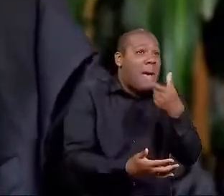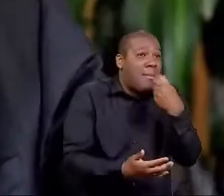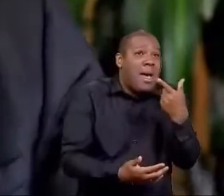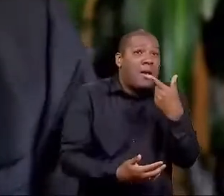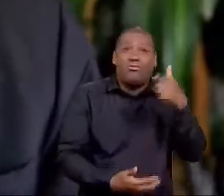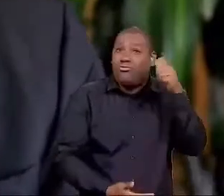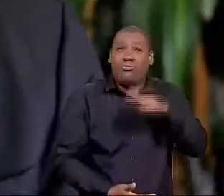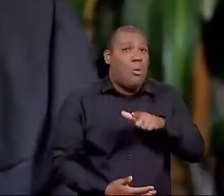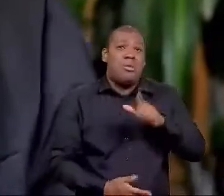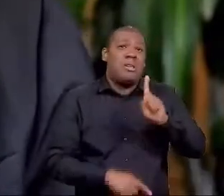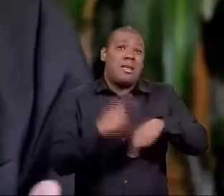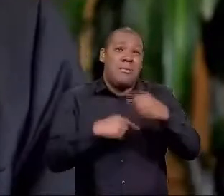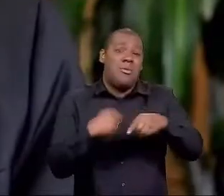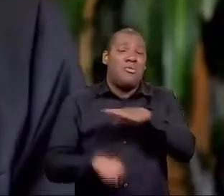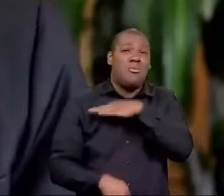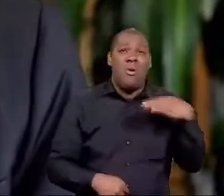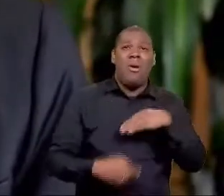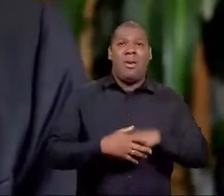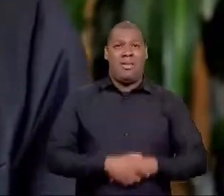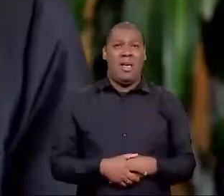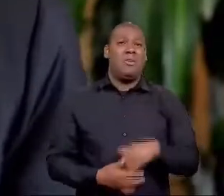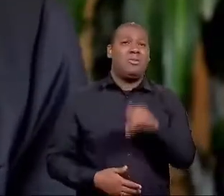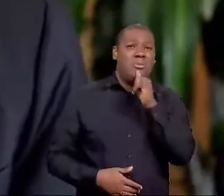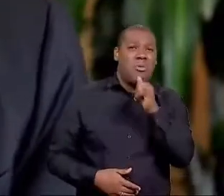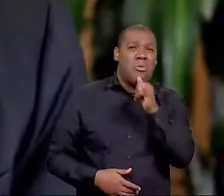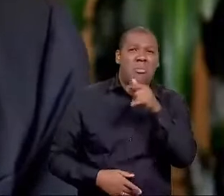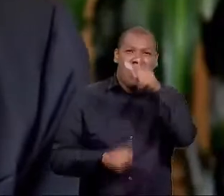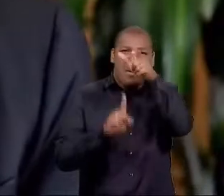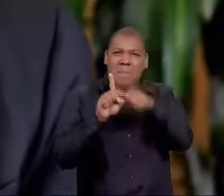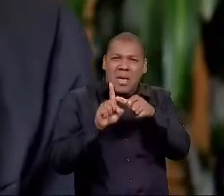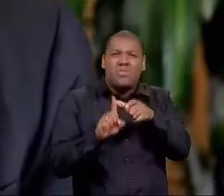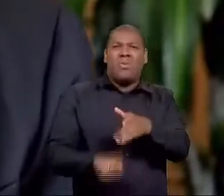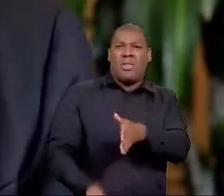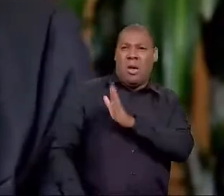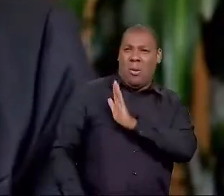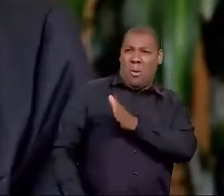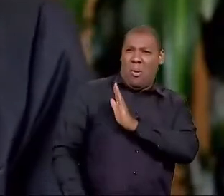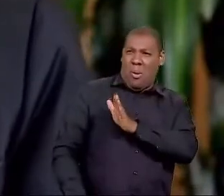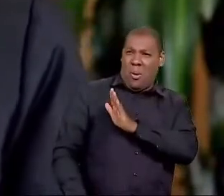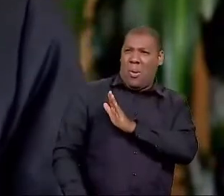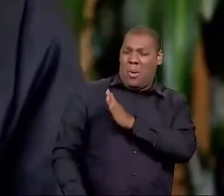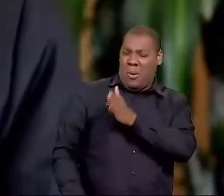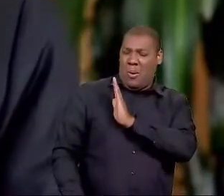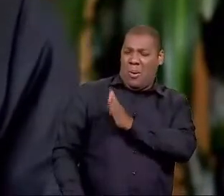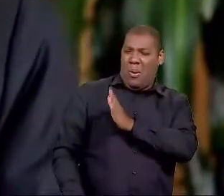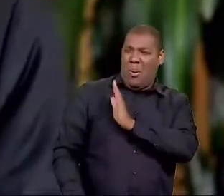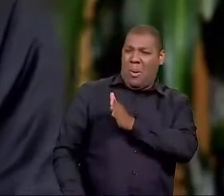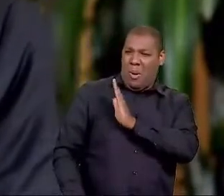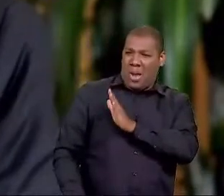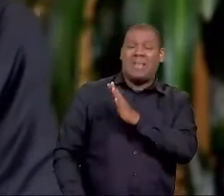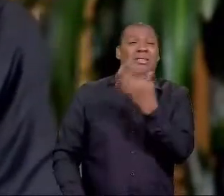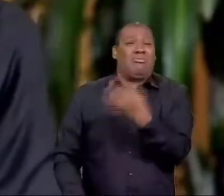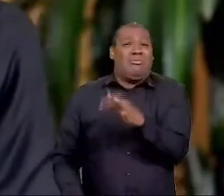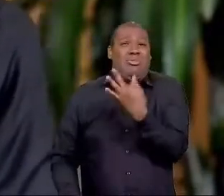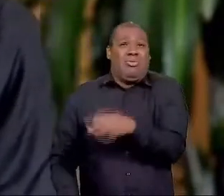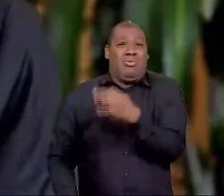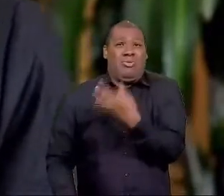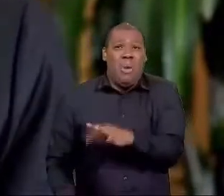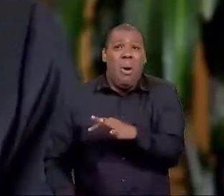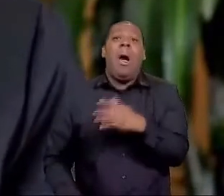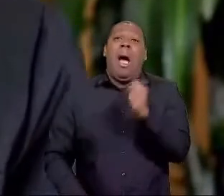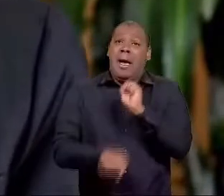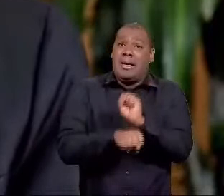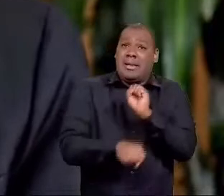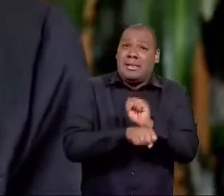cardiologista. Aí você vai marcar 9 meses. O coração não espera 9 meses. Ou seja, então, essas coisas nós vamos ter que